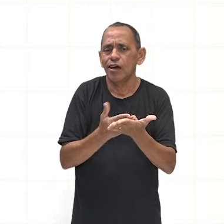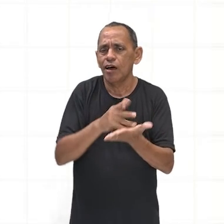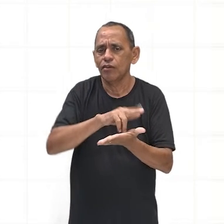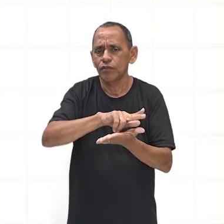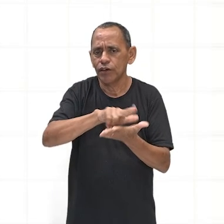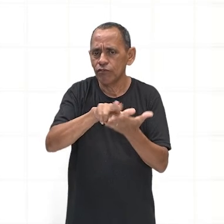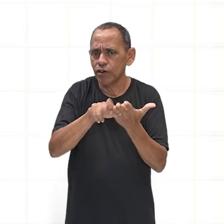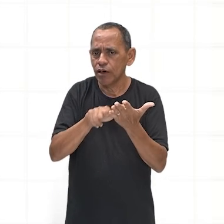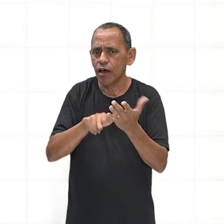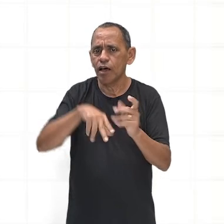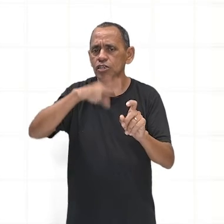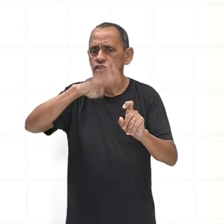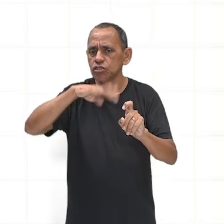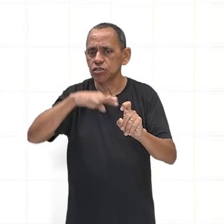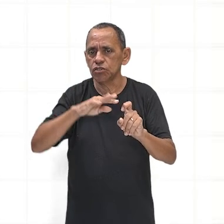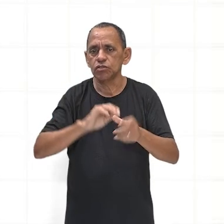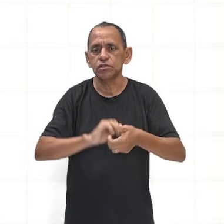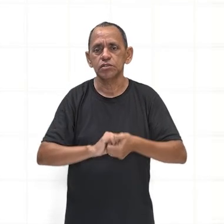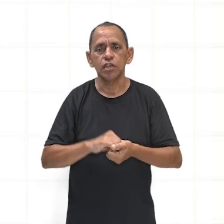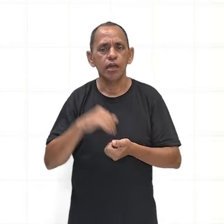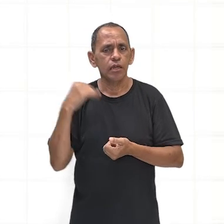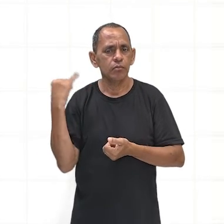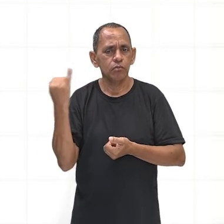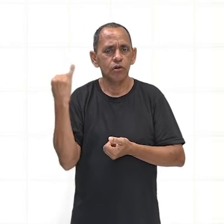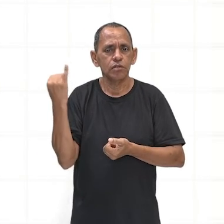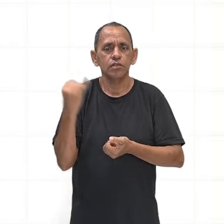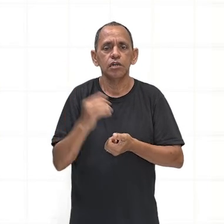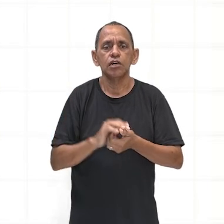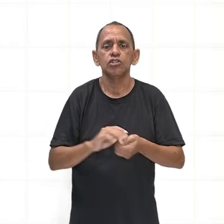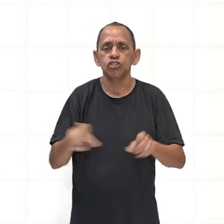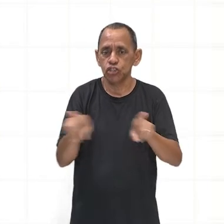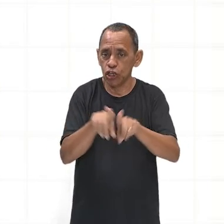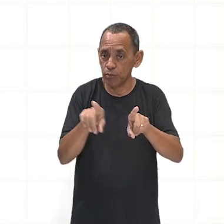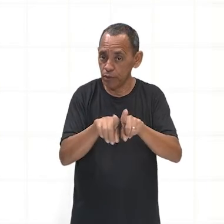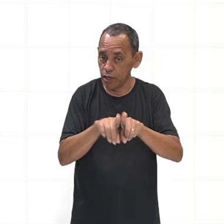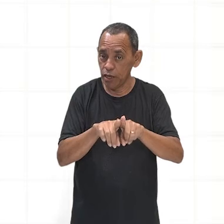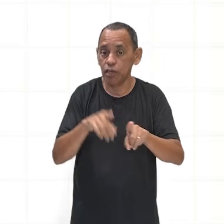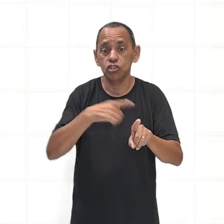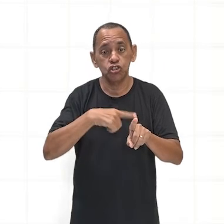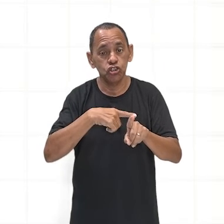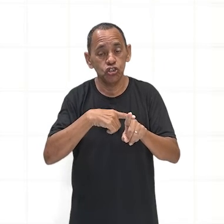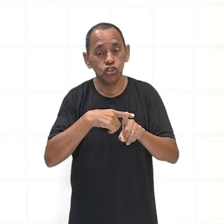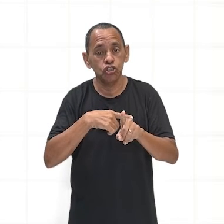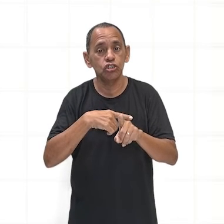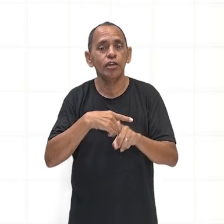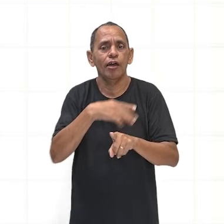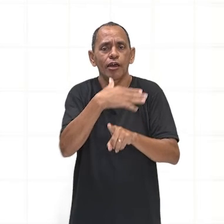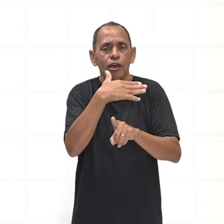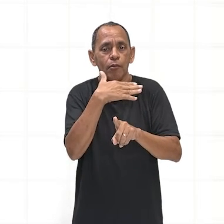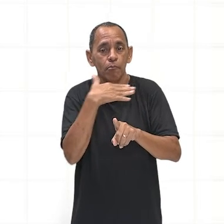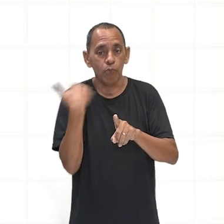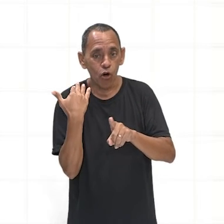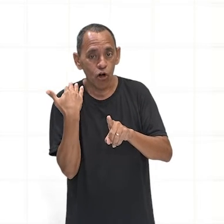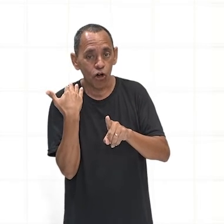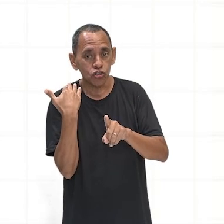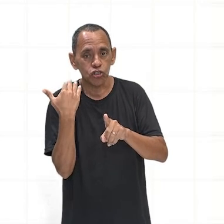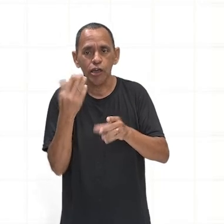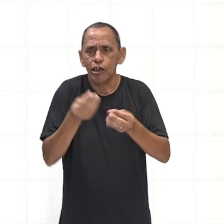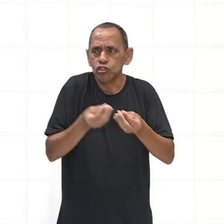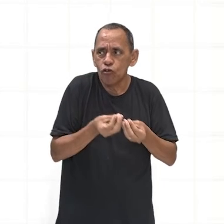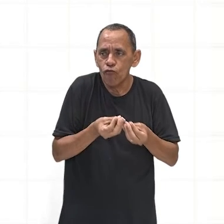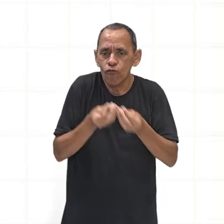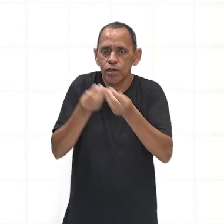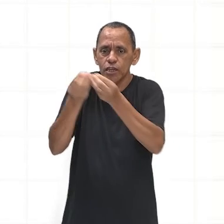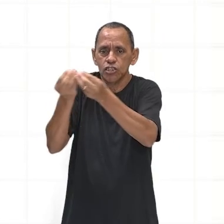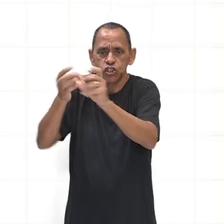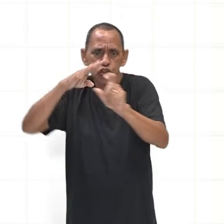olha só, turma, o sacrifício humano, ele era algo extremamente importante, pois era